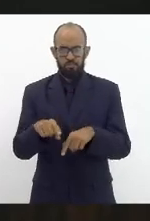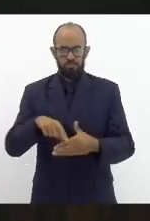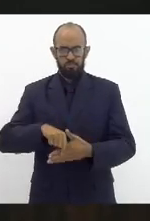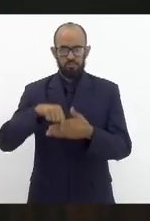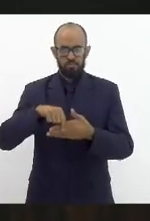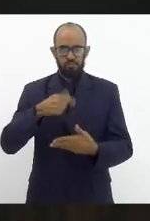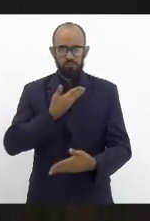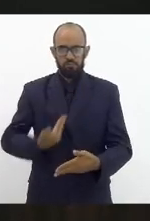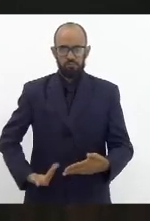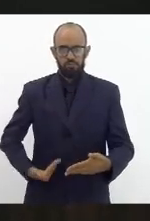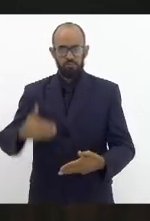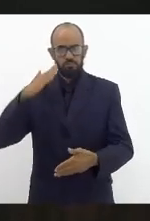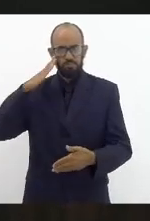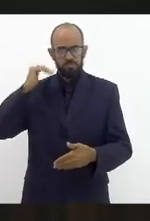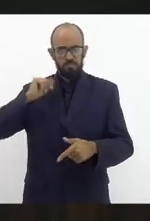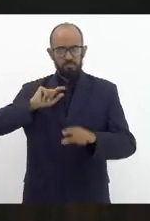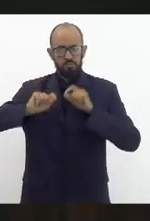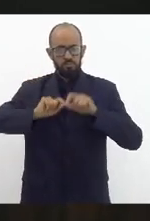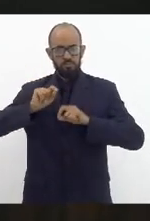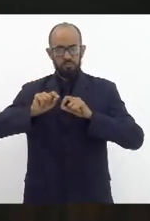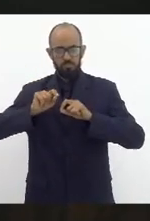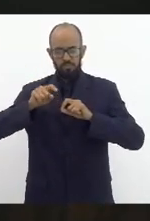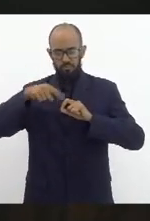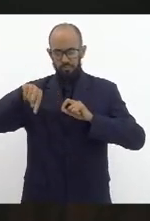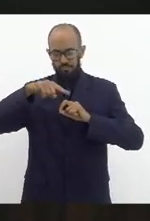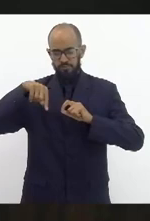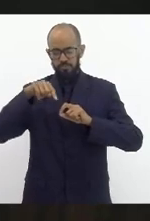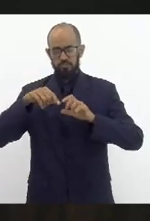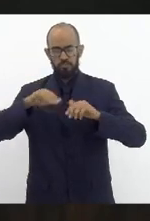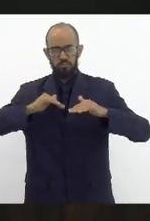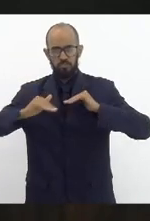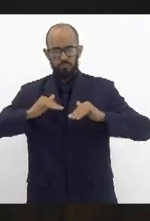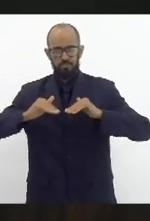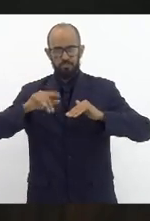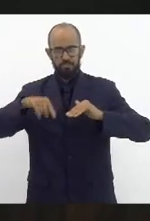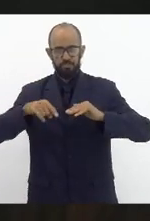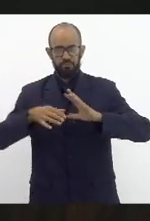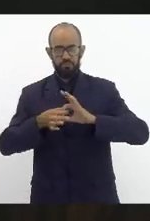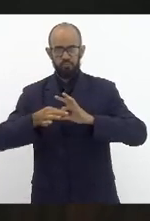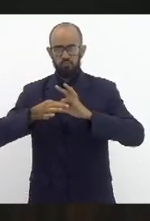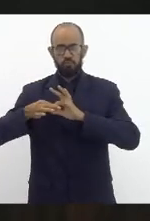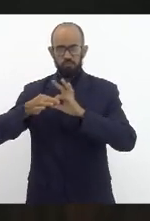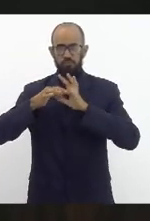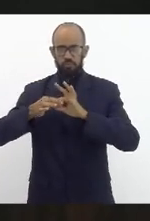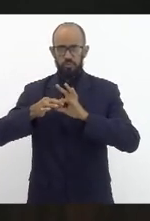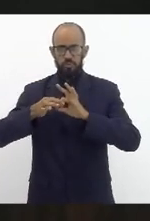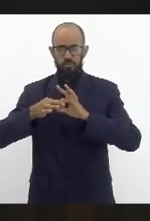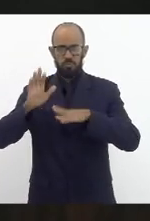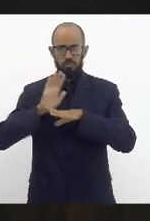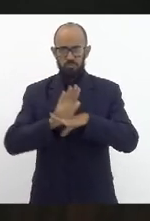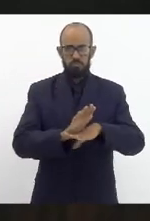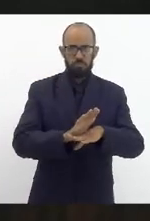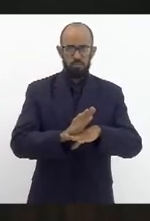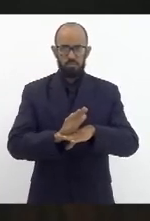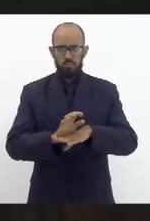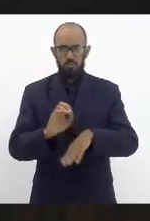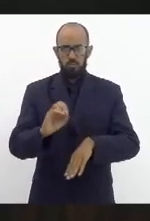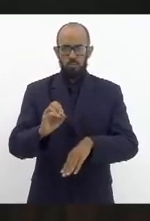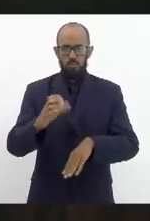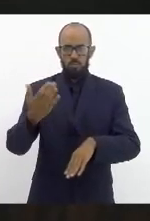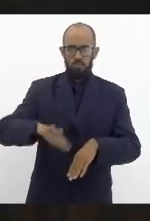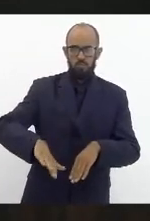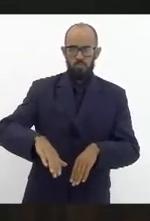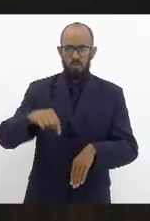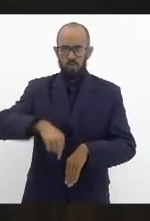esse movimento aqui é um movimento unido, um movimento único, um movimento de pessoas que estão aqui para ajudar. Ninguém aqui quer emprego, não. As pessoas aqui